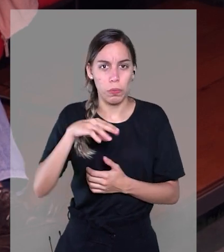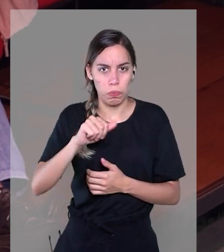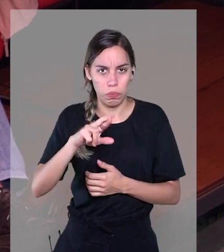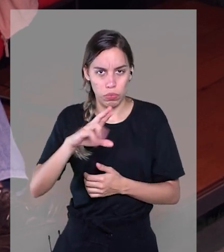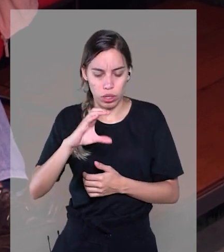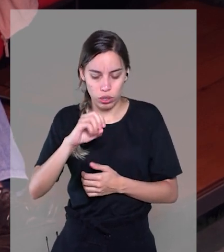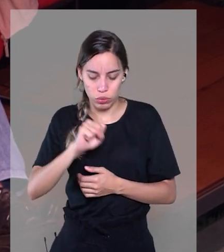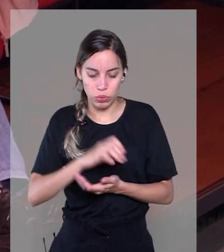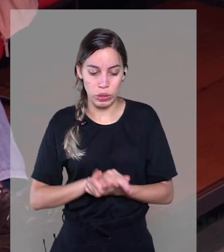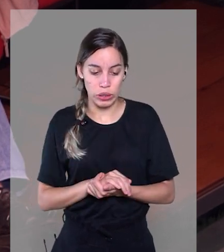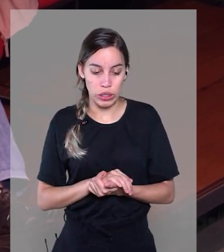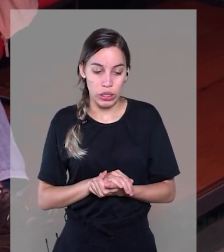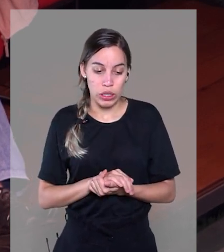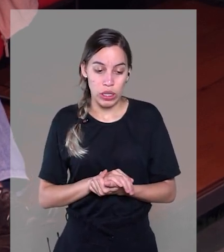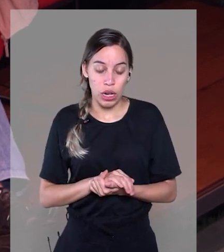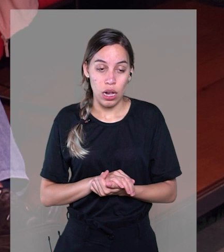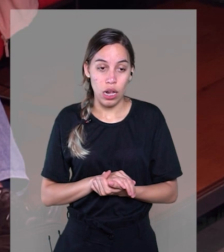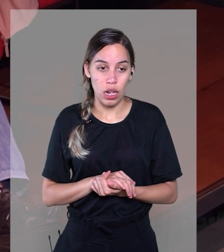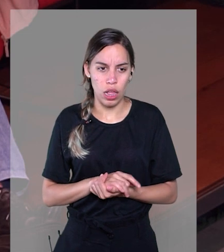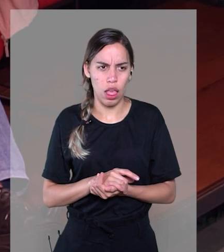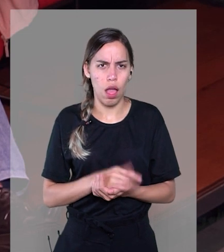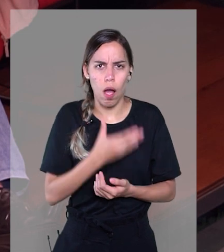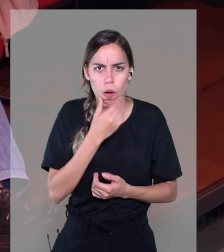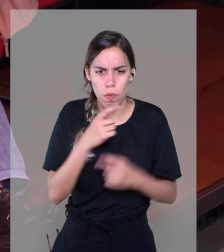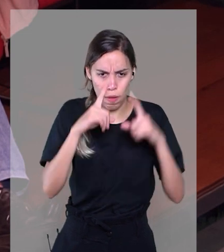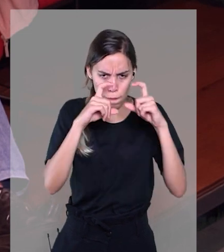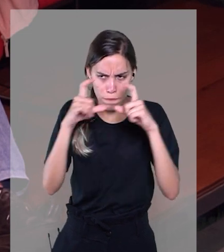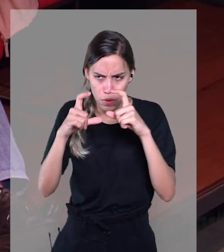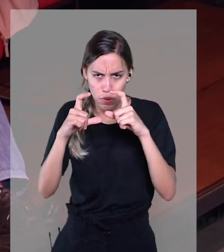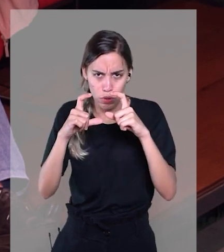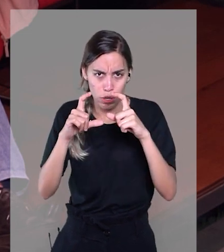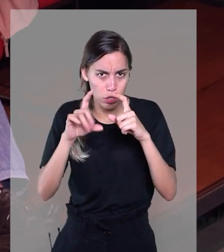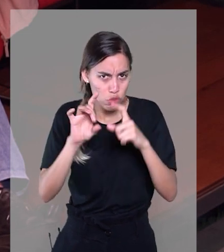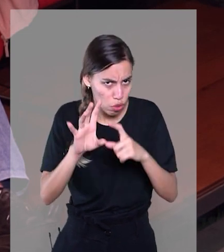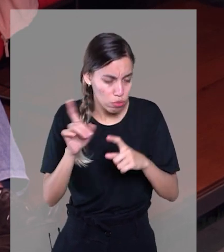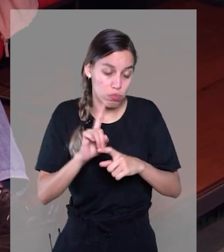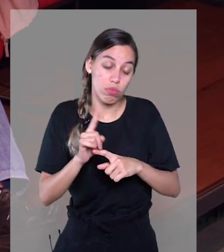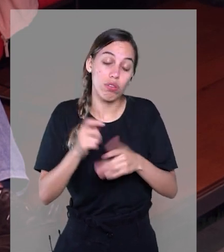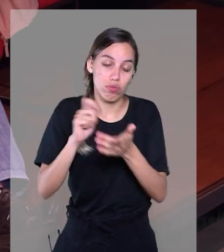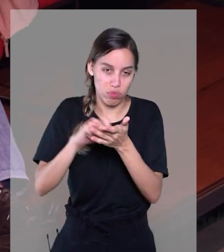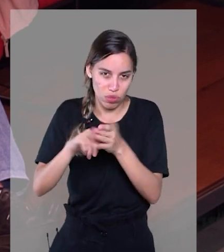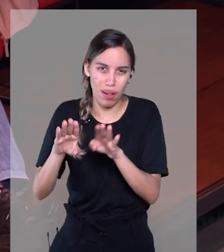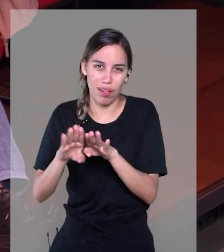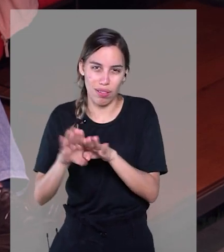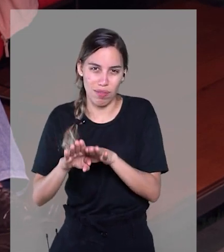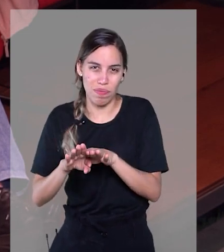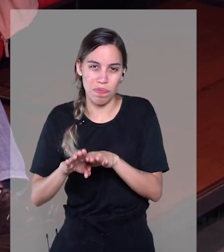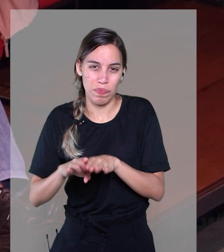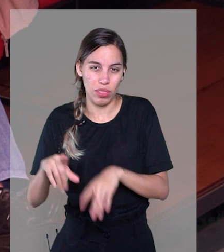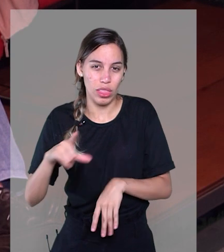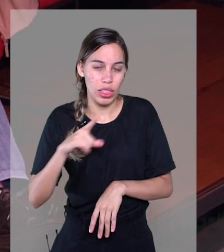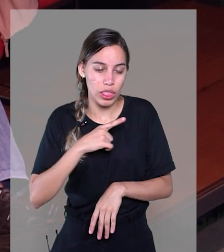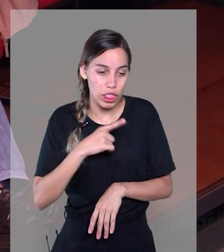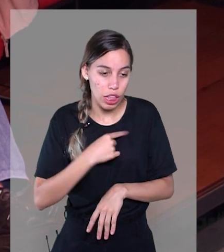Depois dele, você. Comparo assim, né? Além de fotógrafo, ele era um grande escultor também, né? Inclusive tem até uma escultura